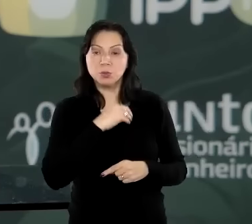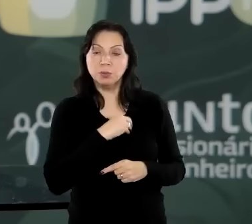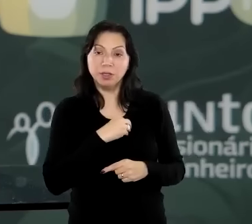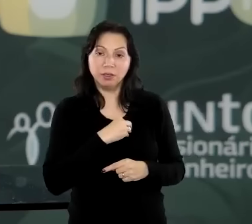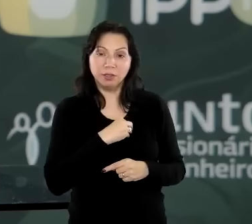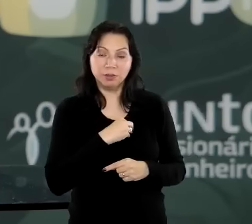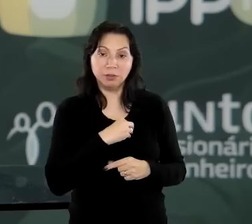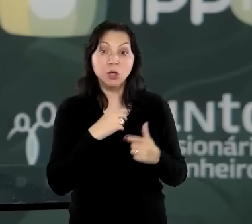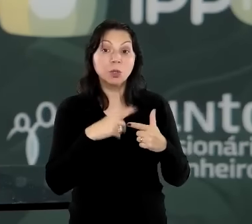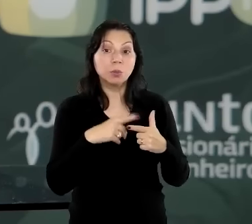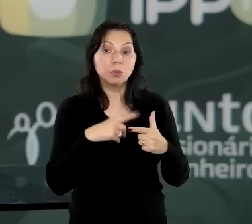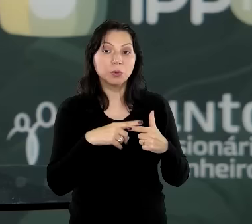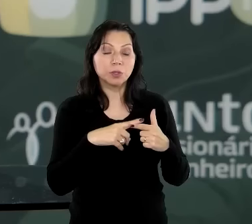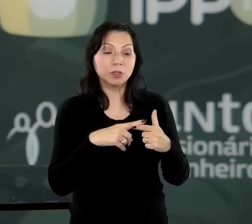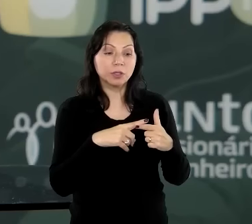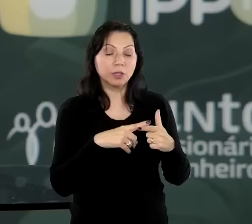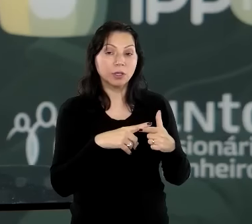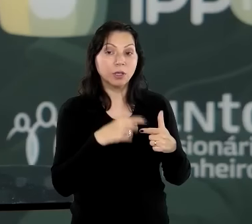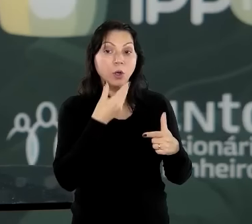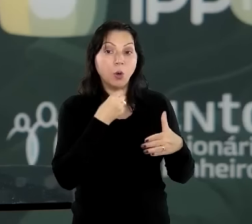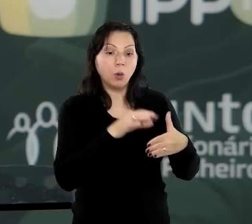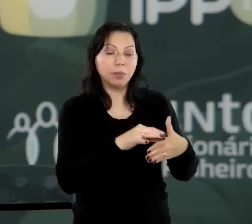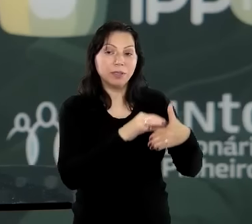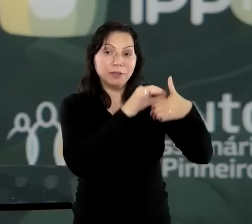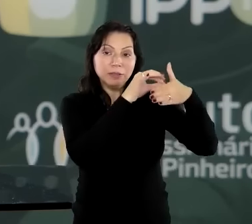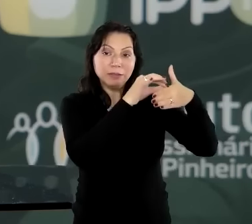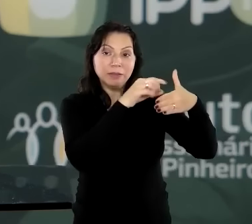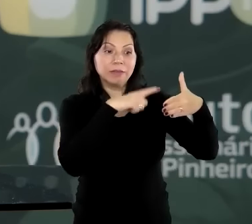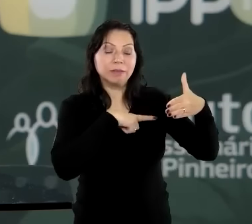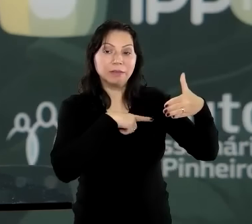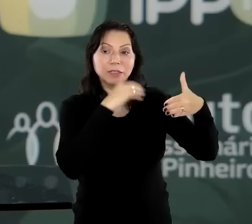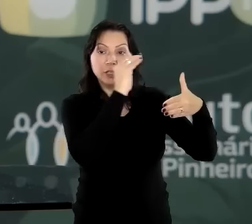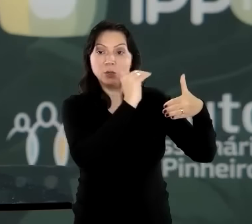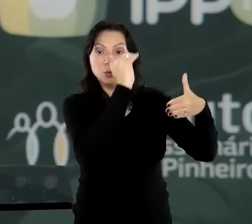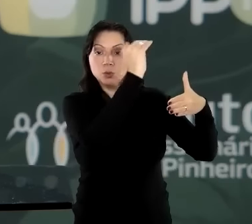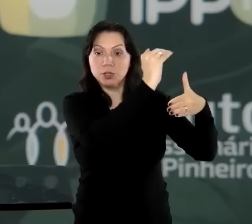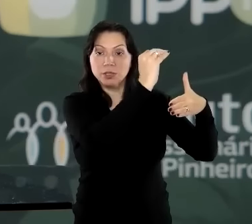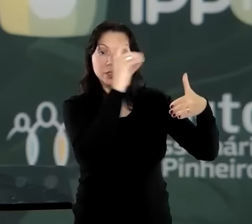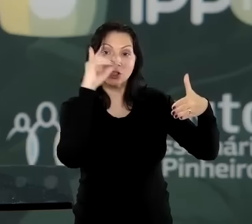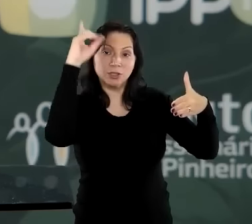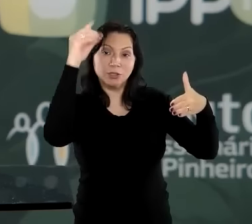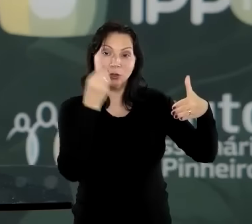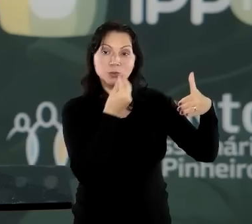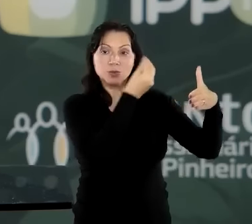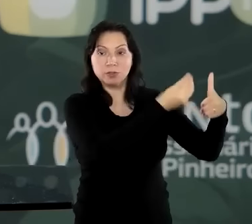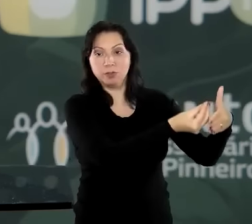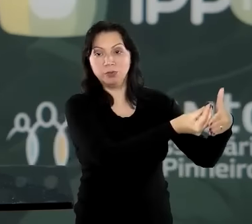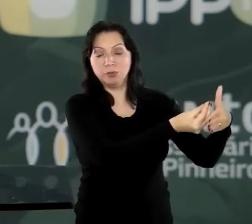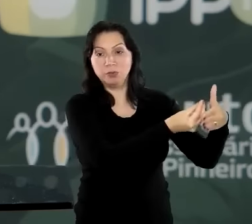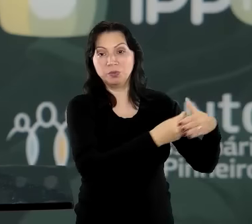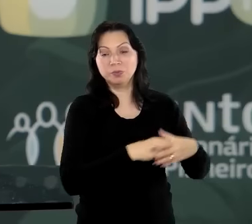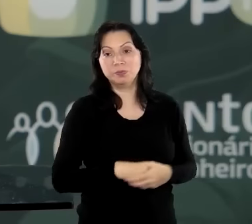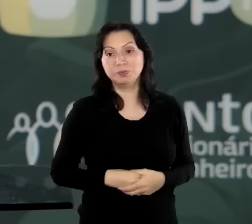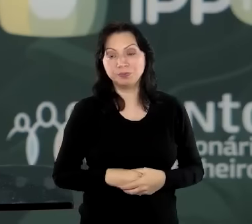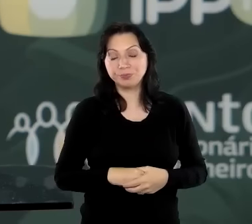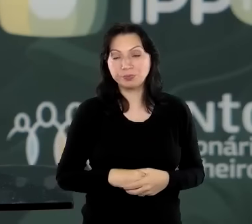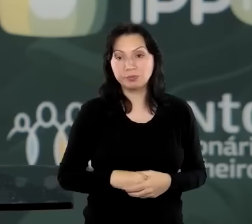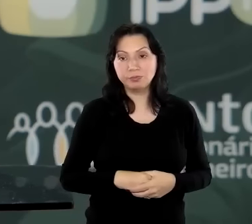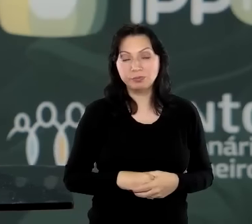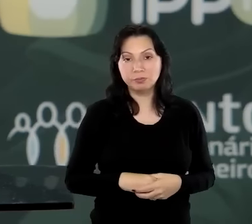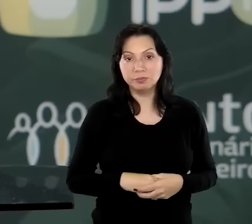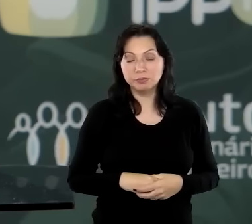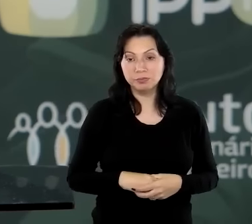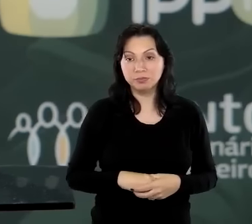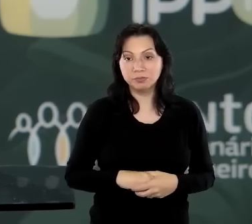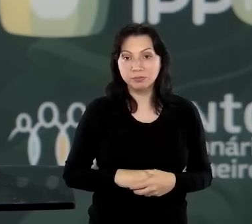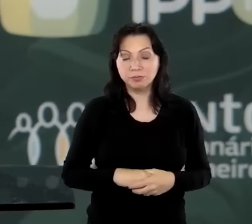obedecida e a ela se submeter. Por quê? Ele diz,